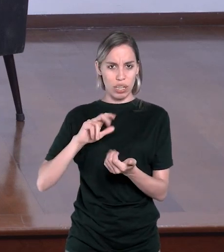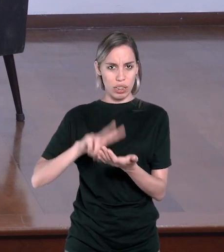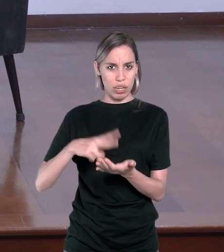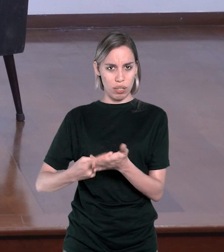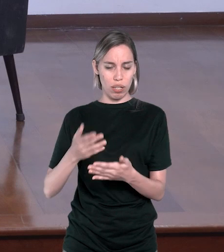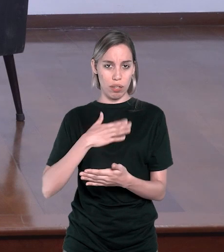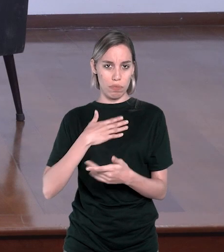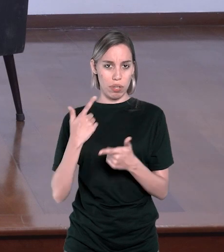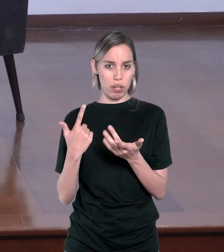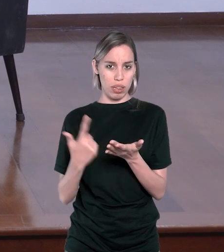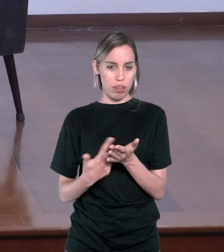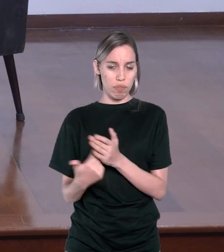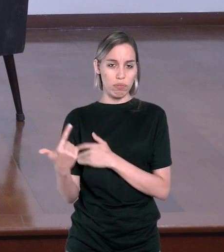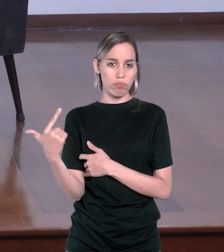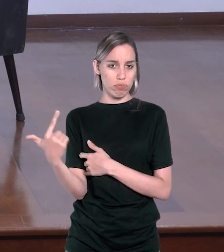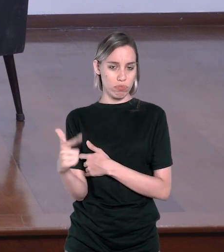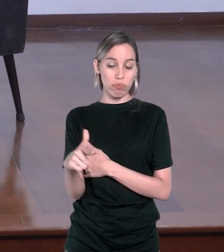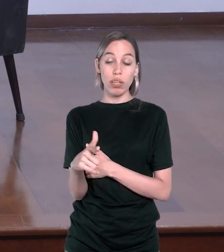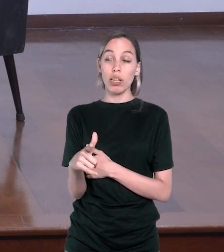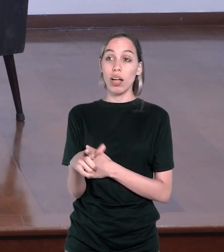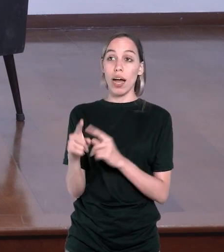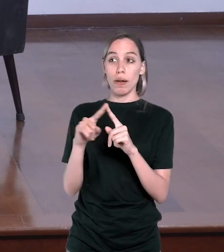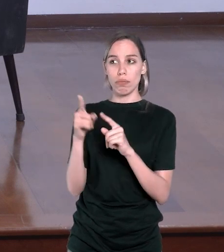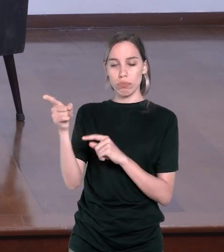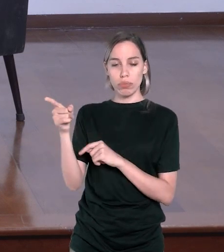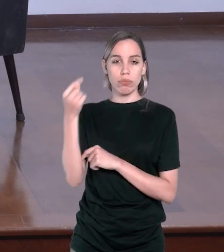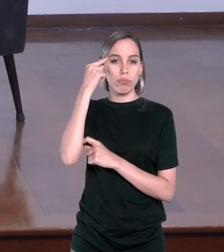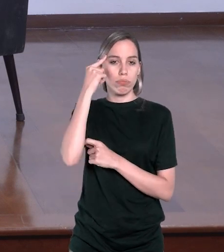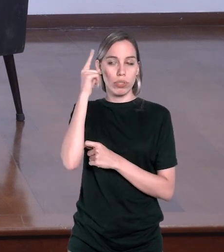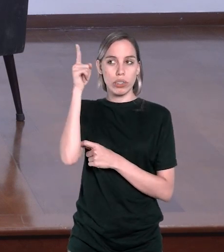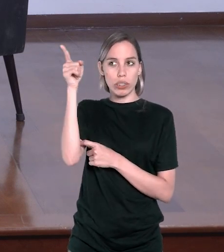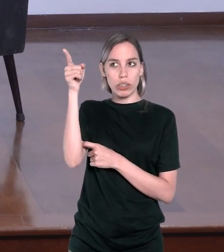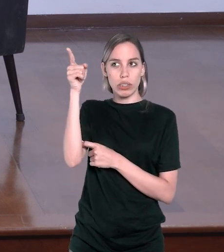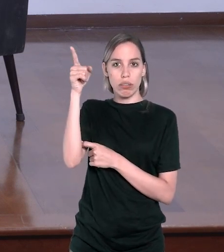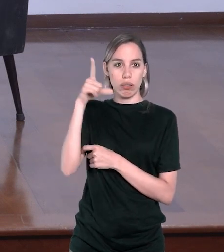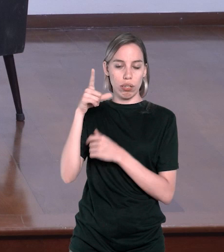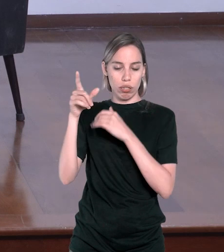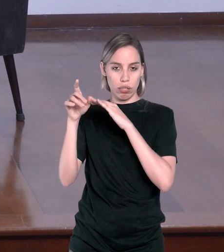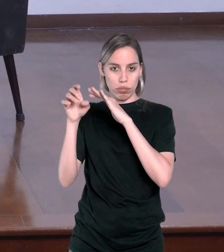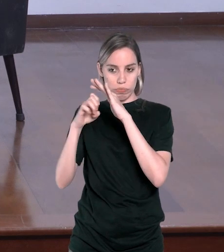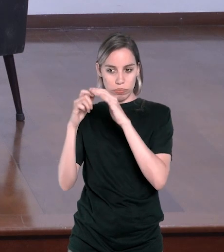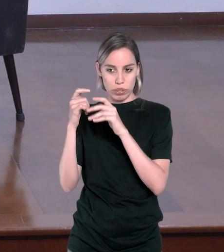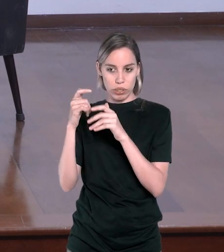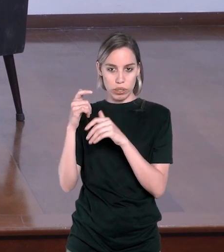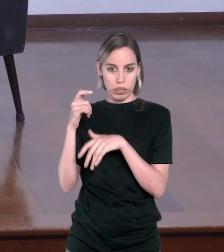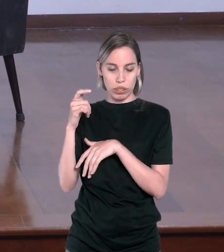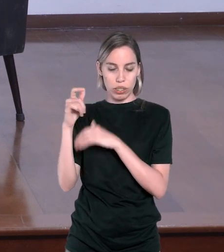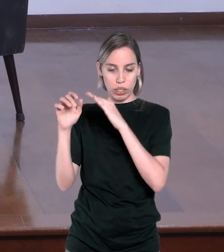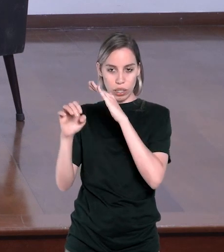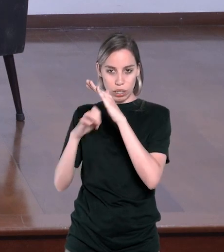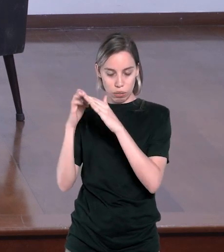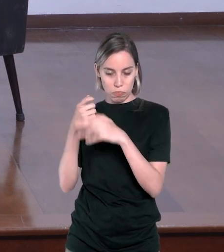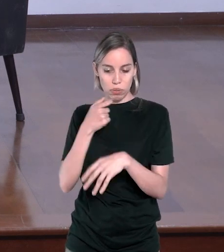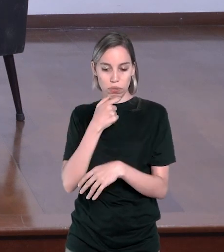para as editoras da Inglaterra e dos Estados Unidos. Eu sou incapaz de traduzir. Mas, quando o tradutor me mostrou o sample